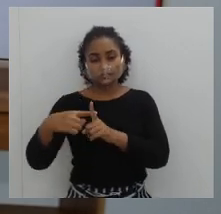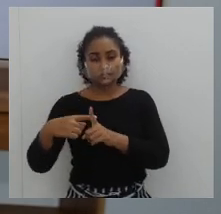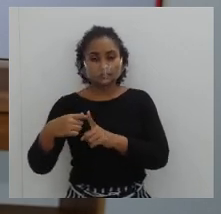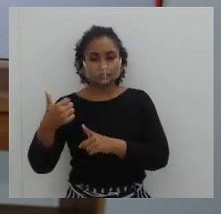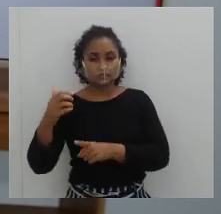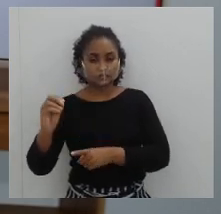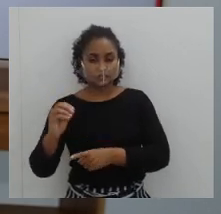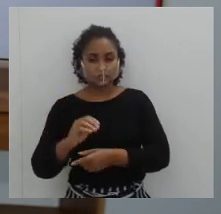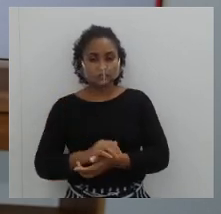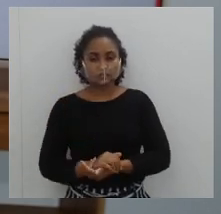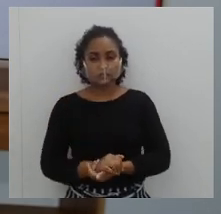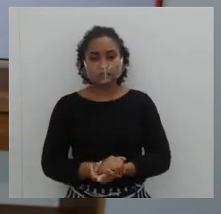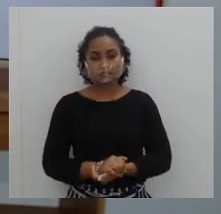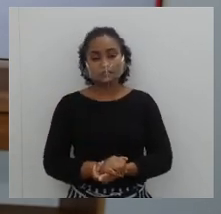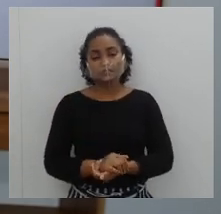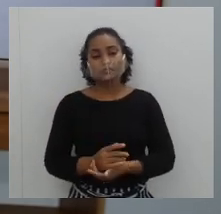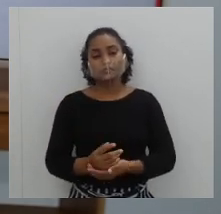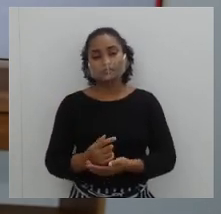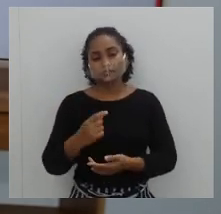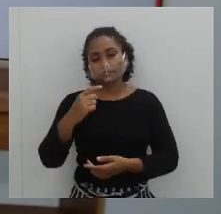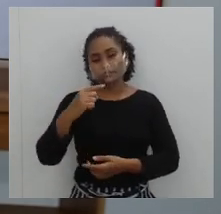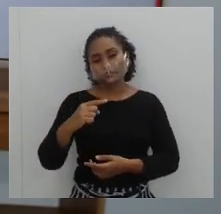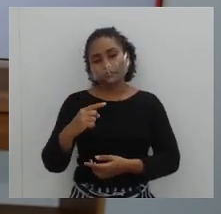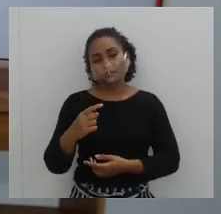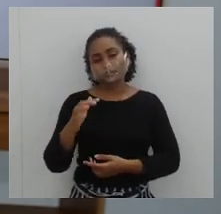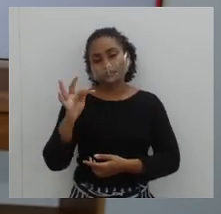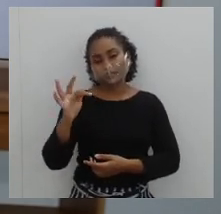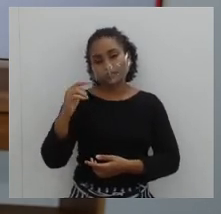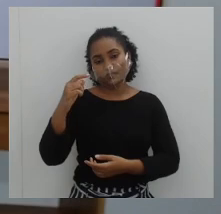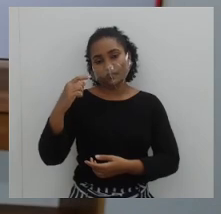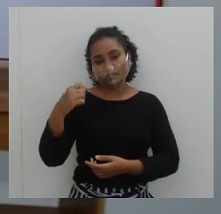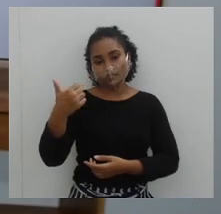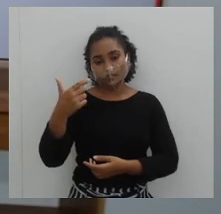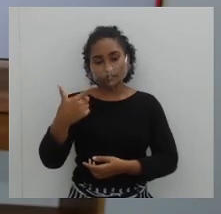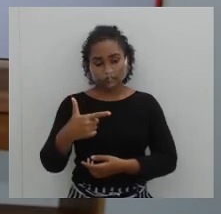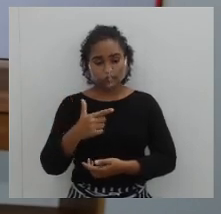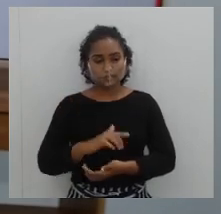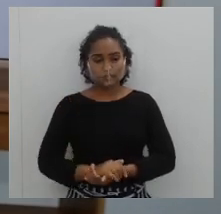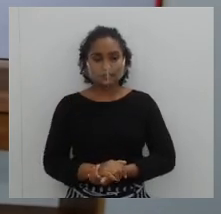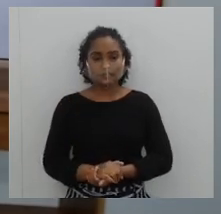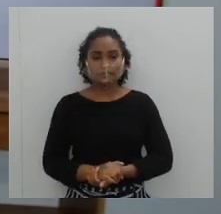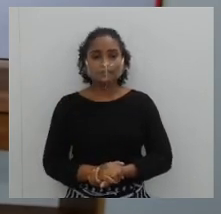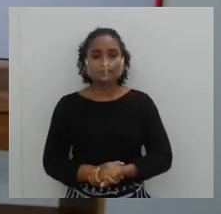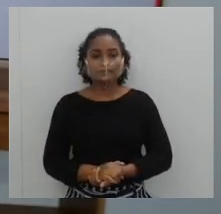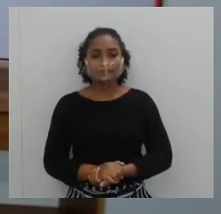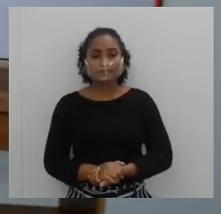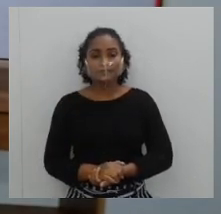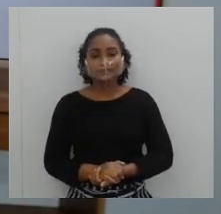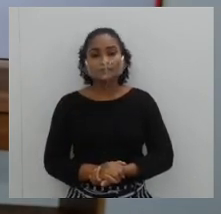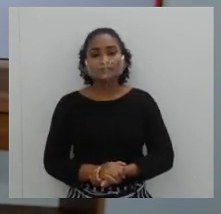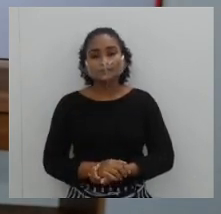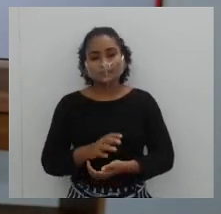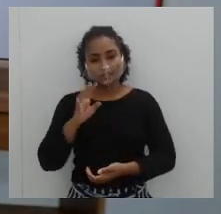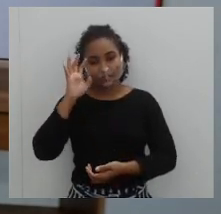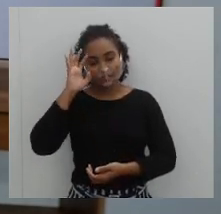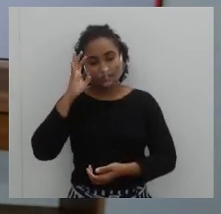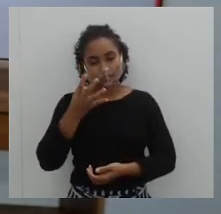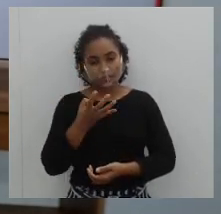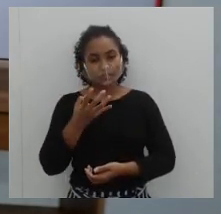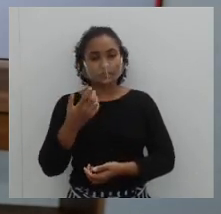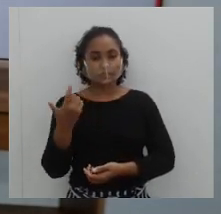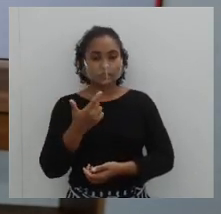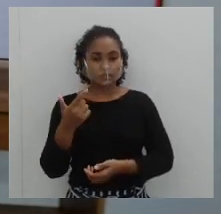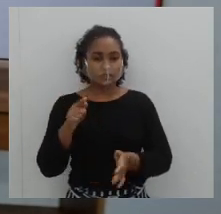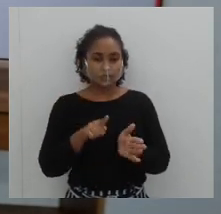10, 12. Então, temos 12 faces, é a resposta aqui do segundo